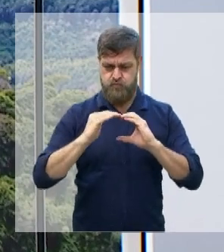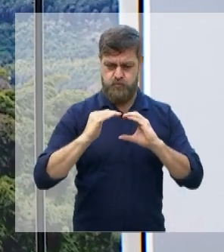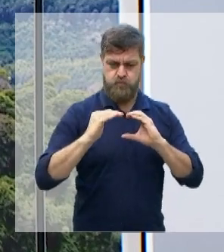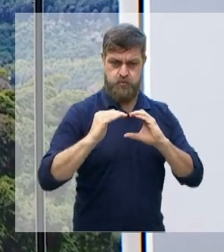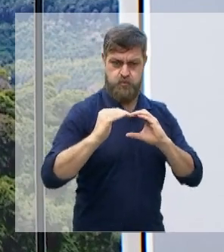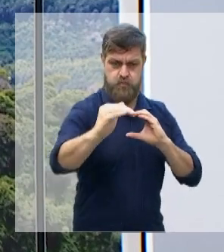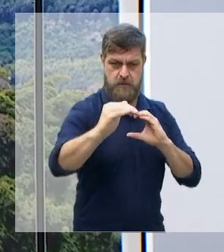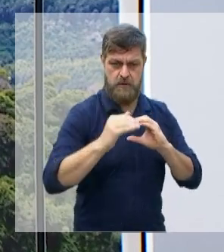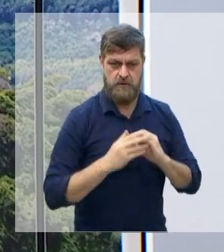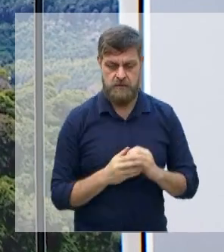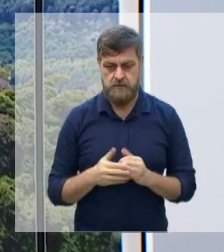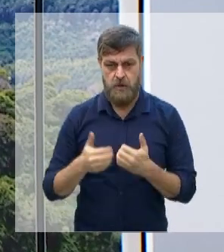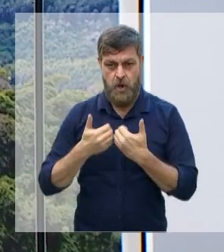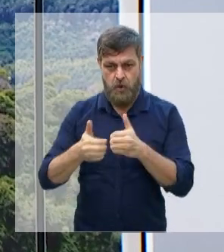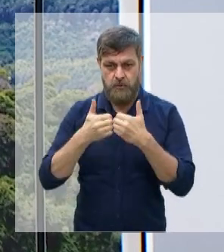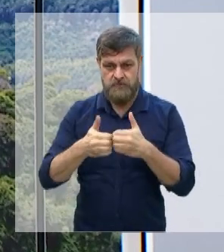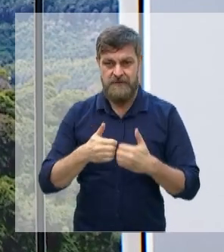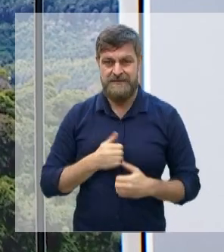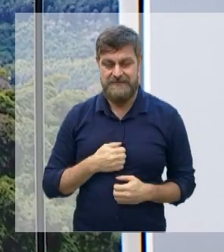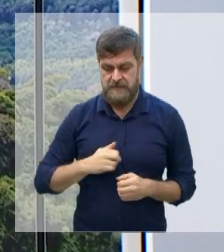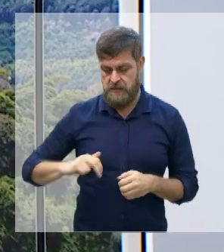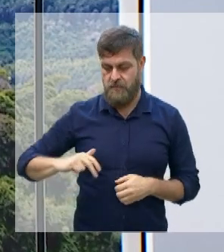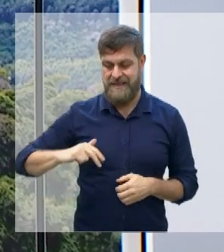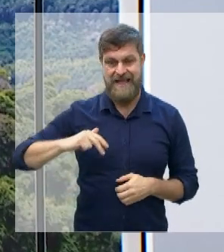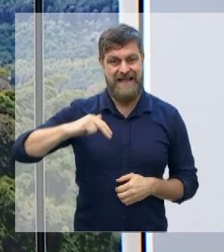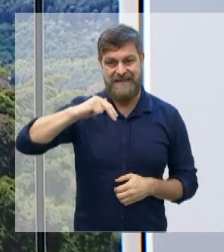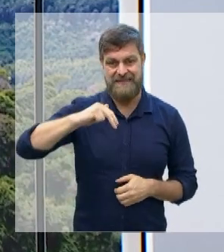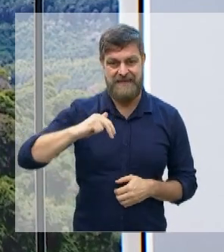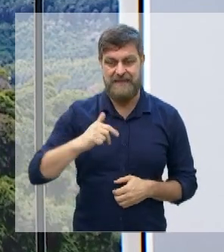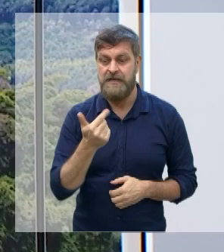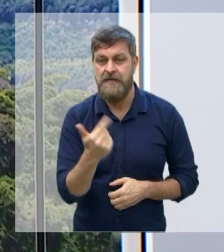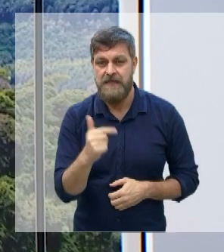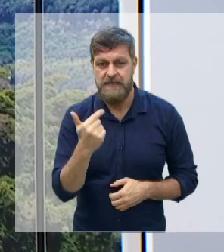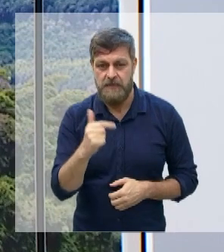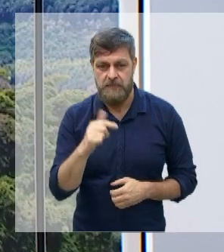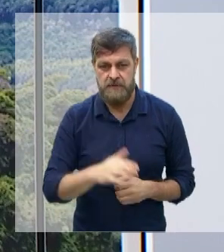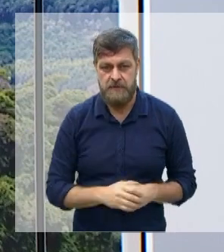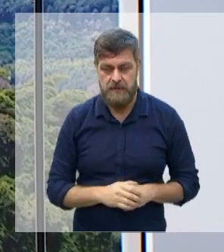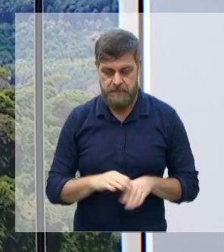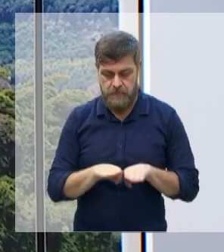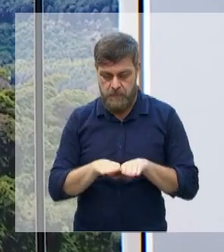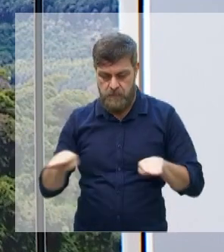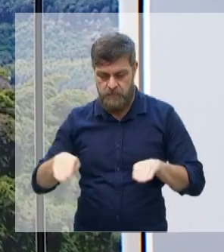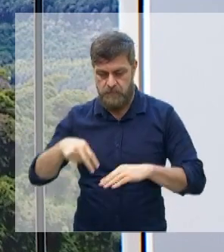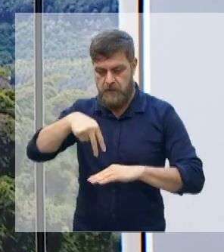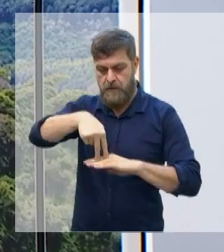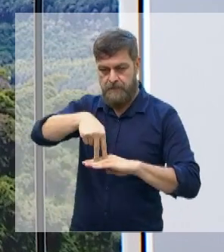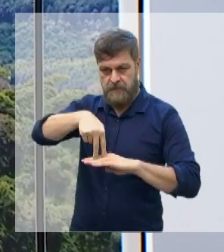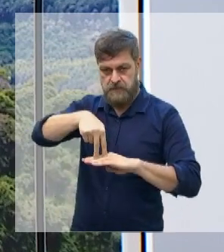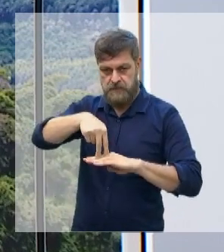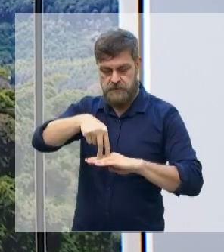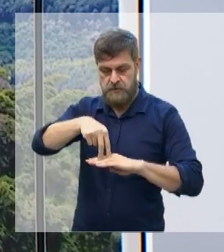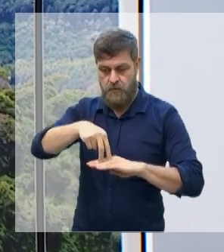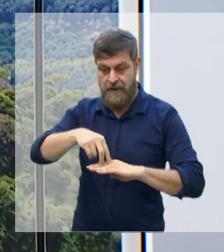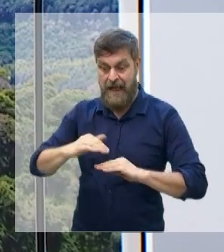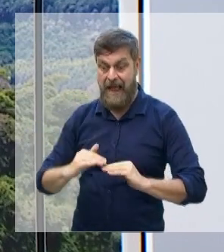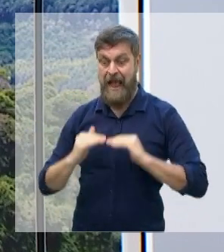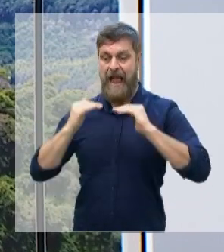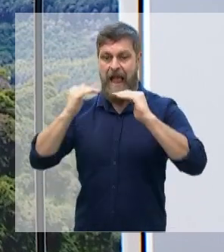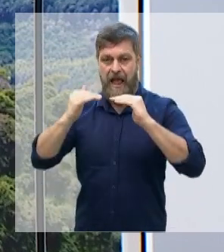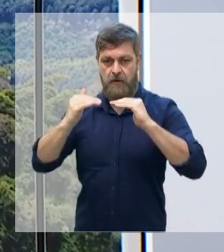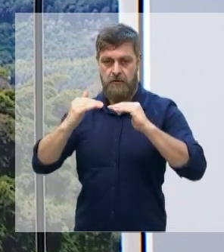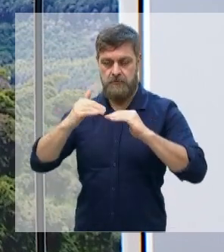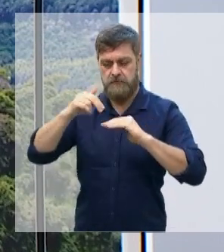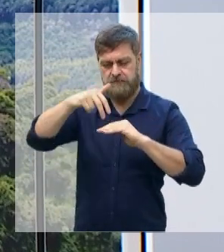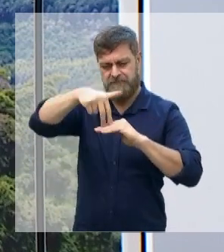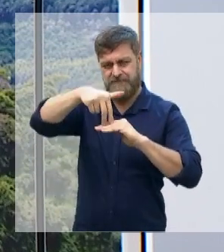piso mais alto e os ônibus não tem escada para subir e descer e as estações do brt também são de são altas